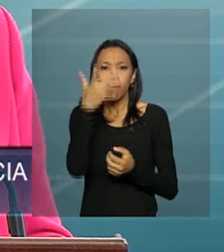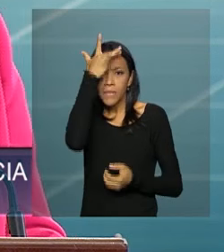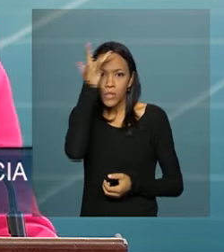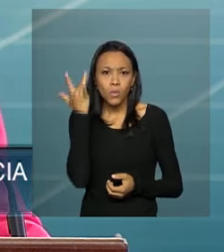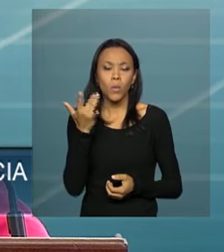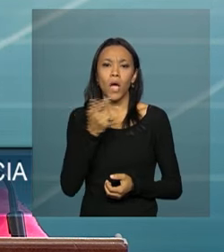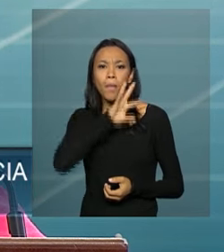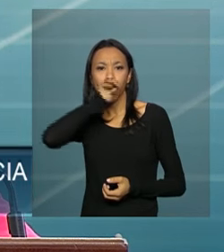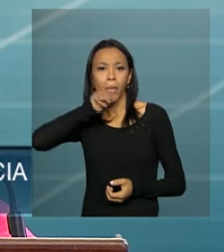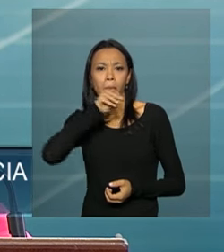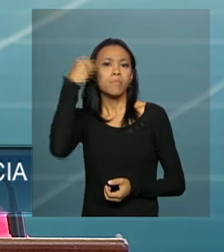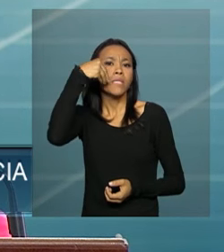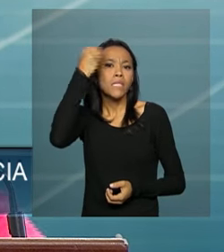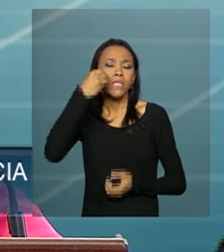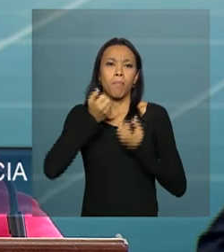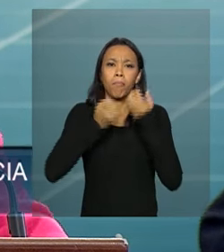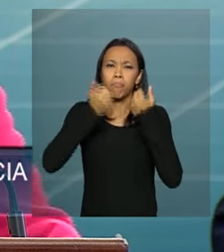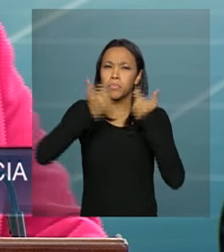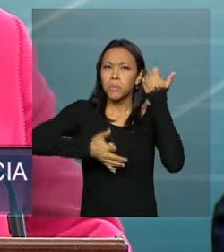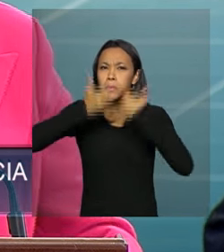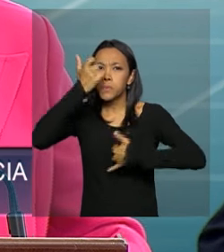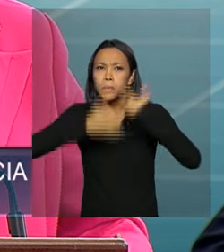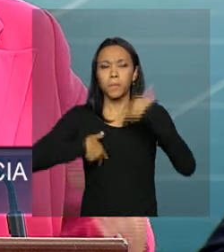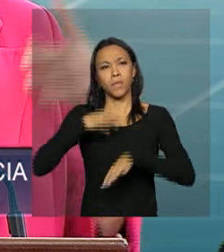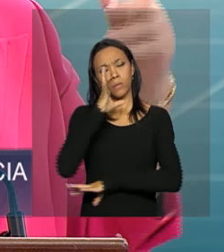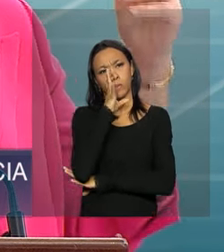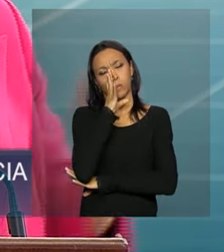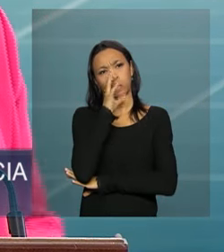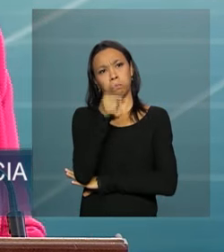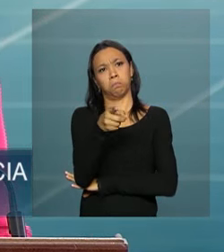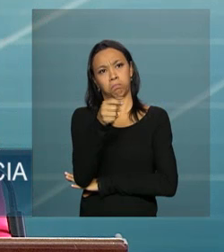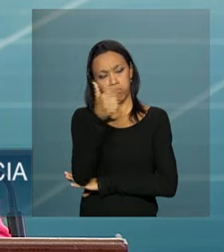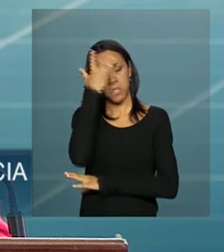depoimentos de trabalhadores, mas também de